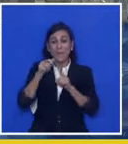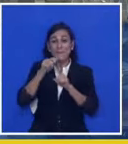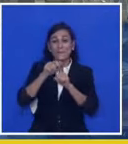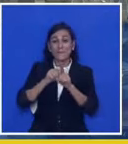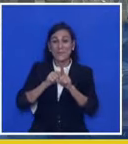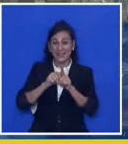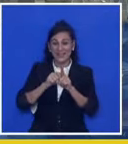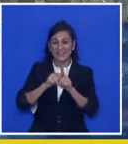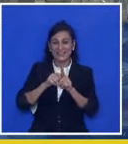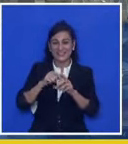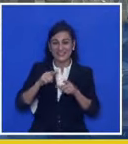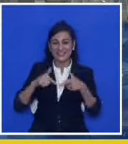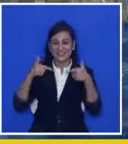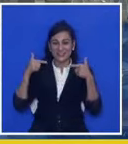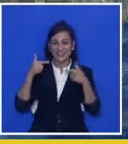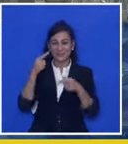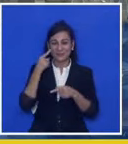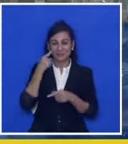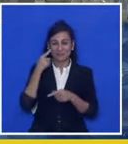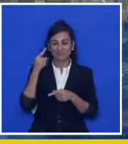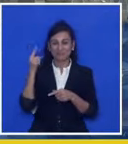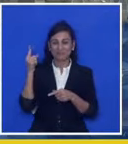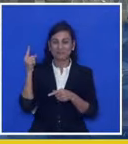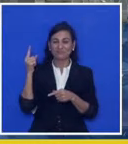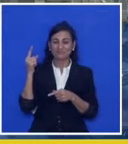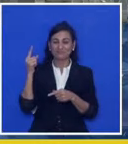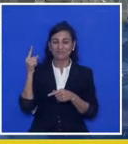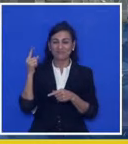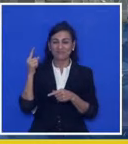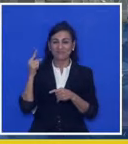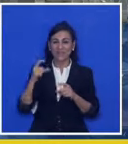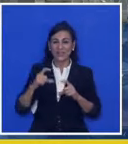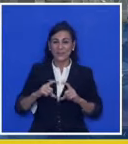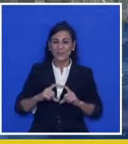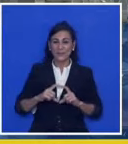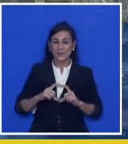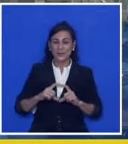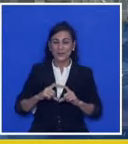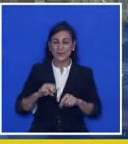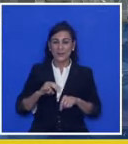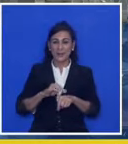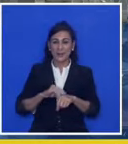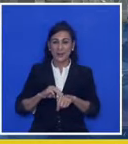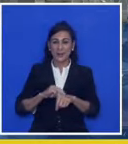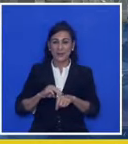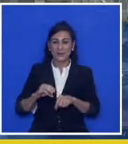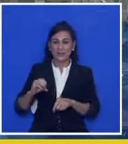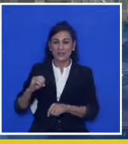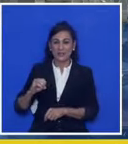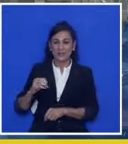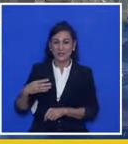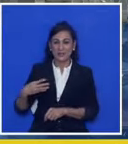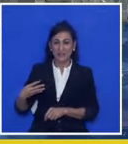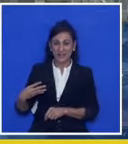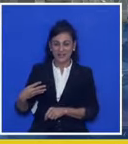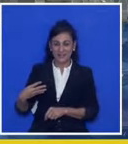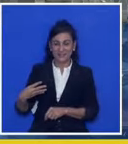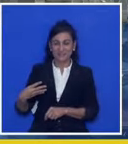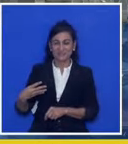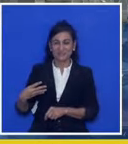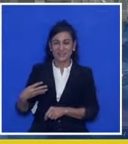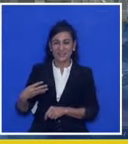do mês da sorte. Tá na tela. Bola marrom, número 04. Marrom